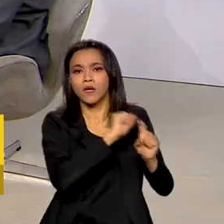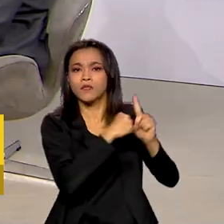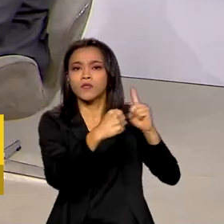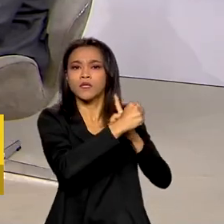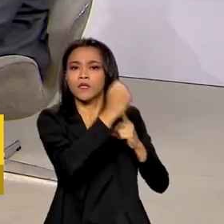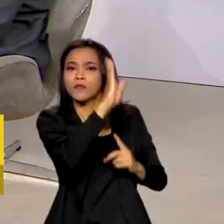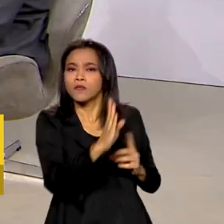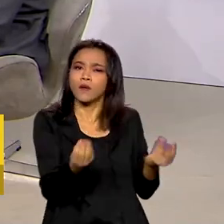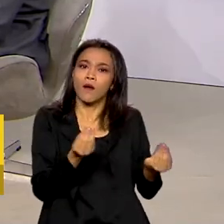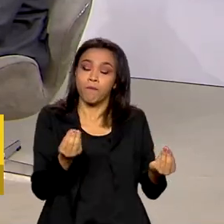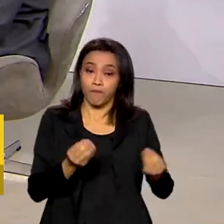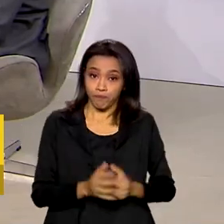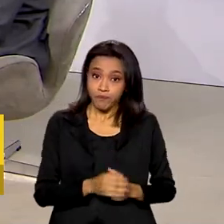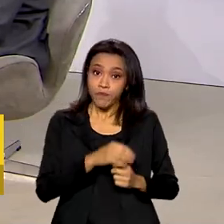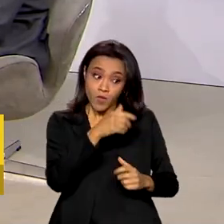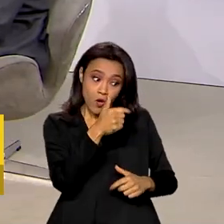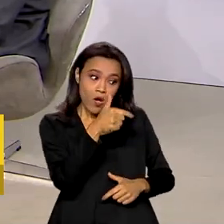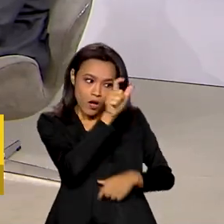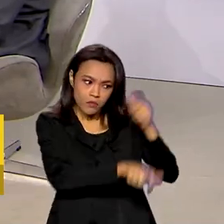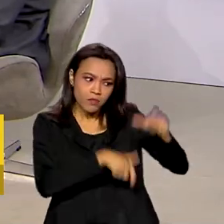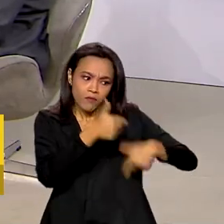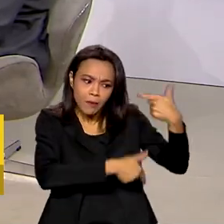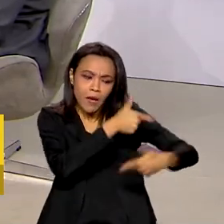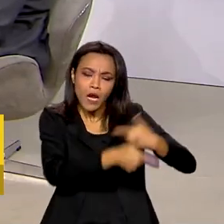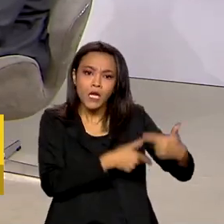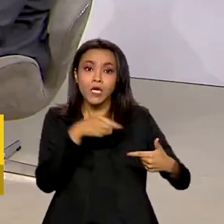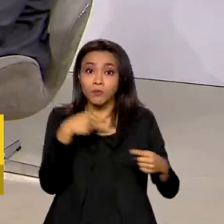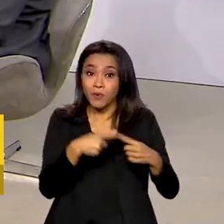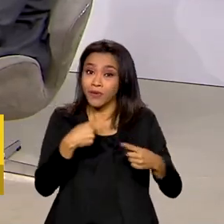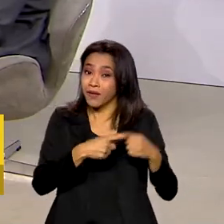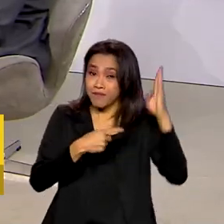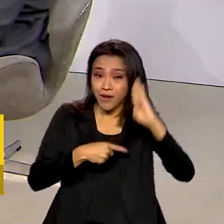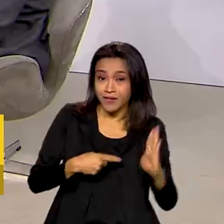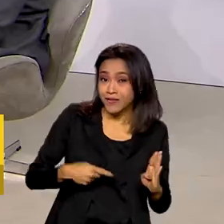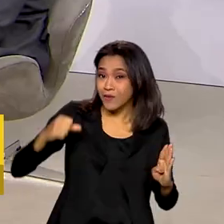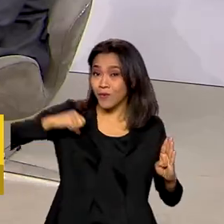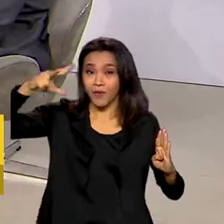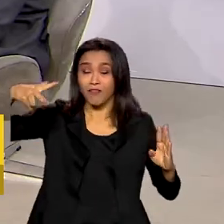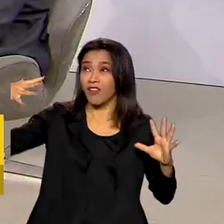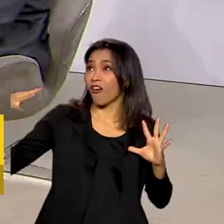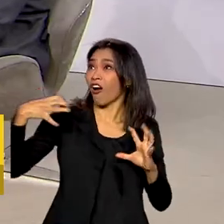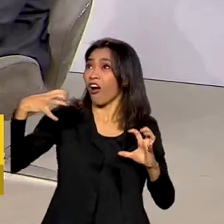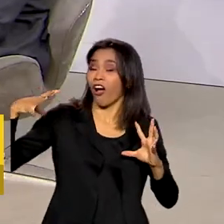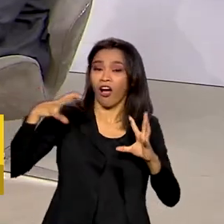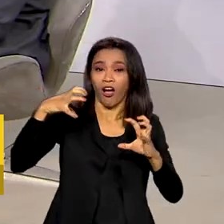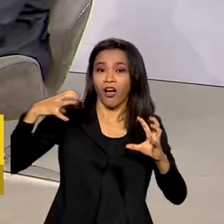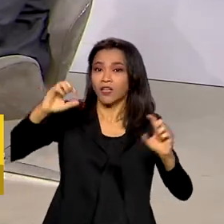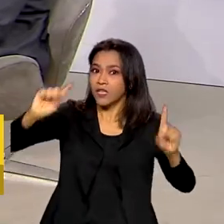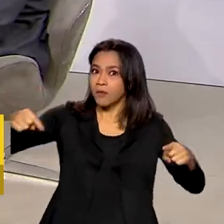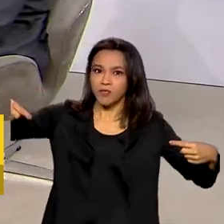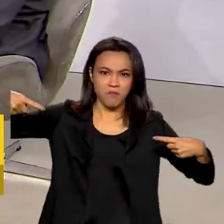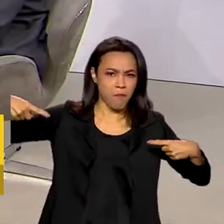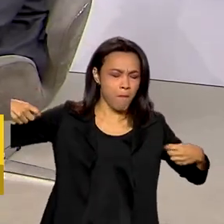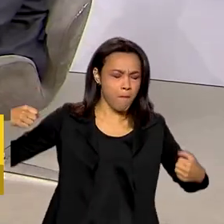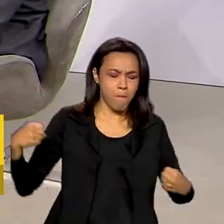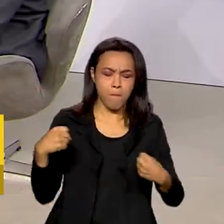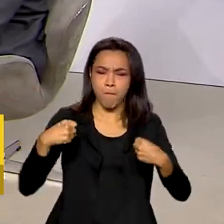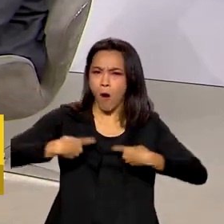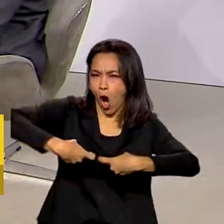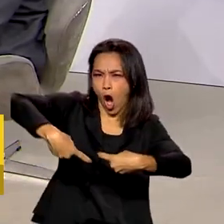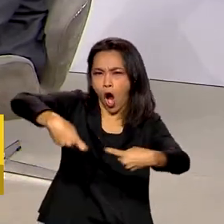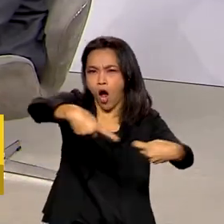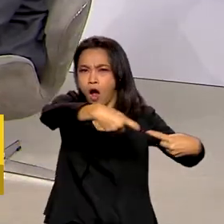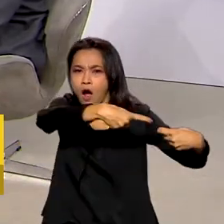muito engajada porque portugueses e brasileiros já estavam brigando constantemente. E depois, logo em seguida, vem a guerra. Com a quebra do 7